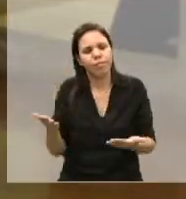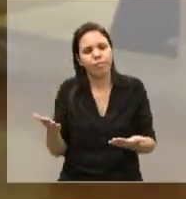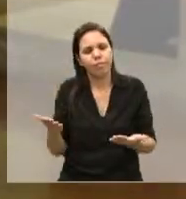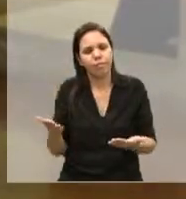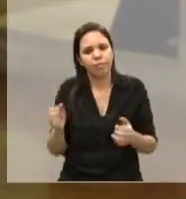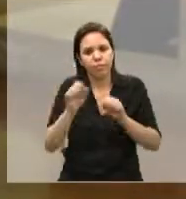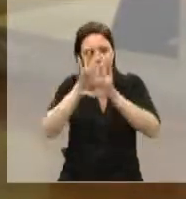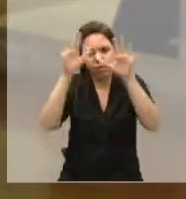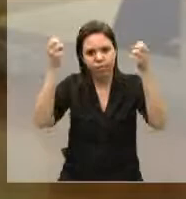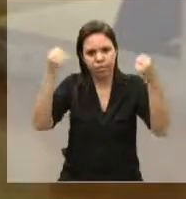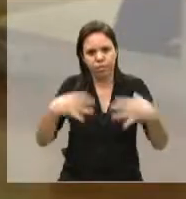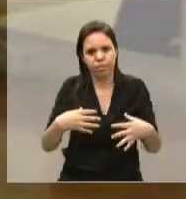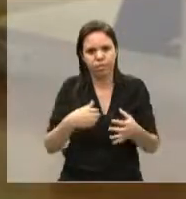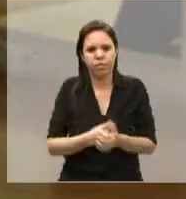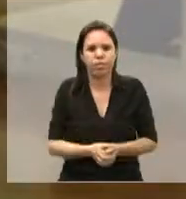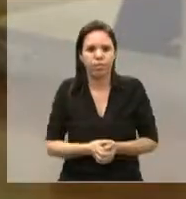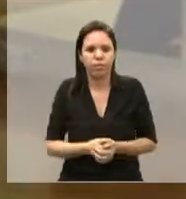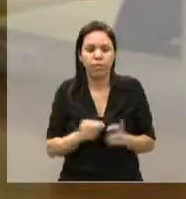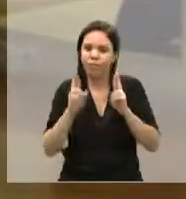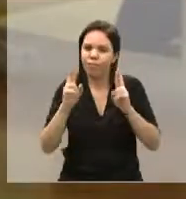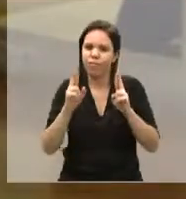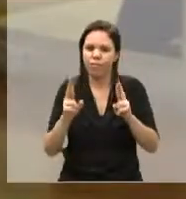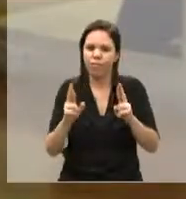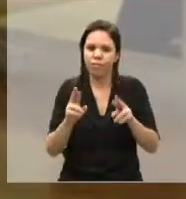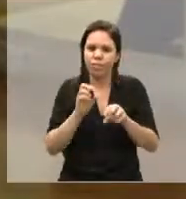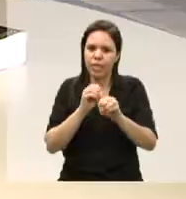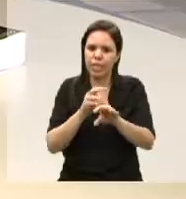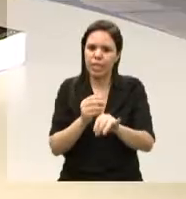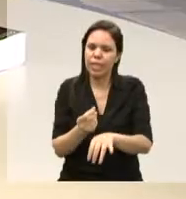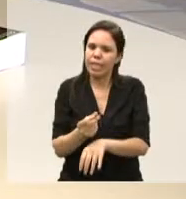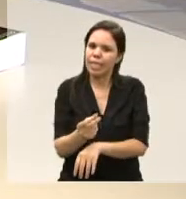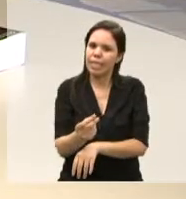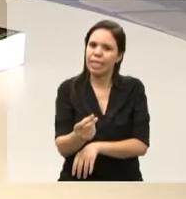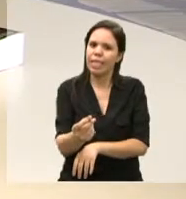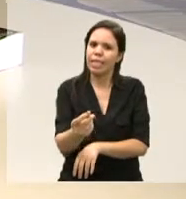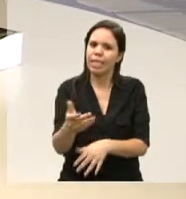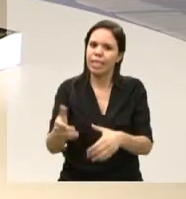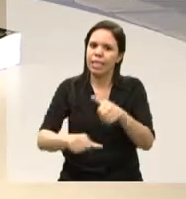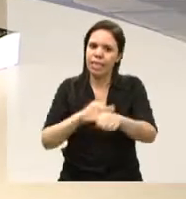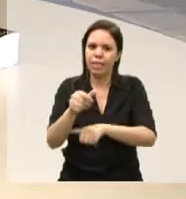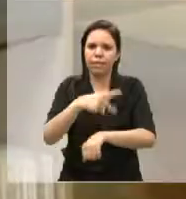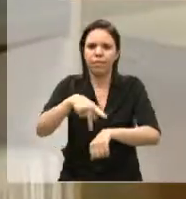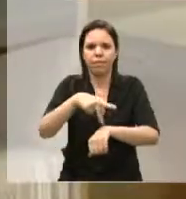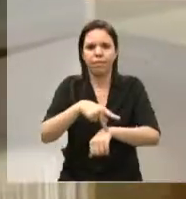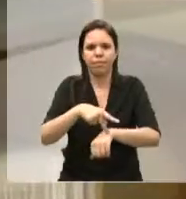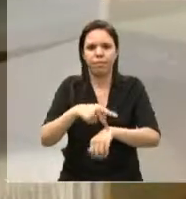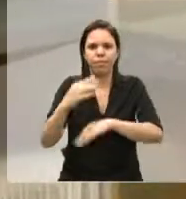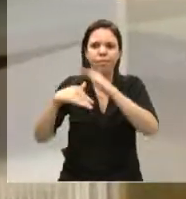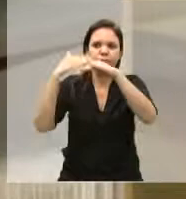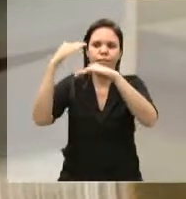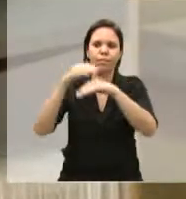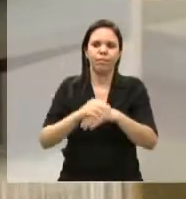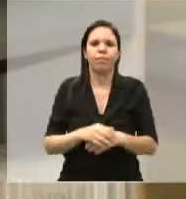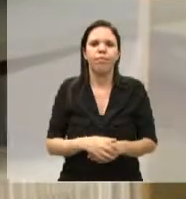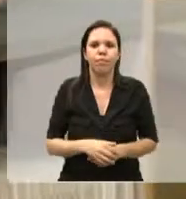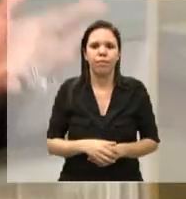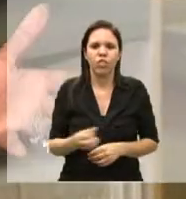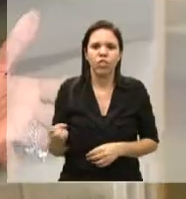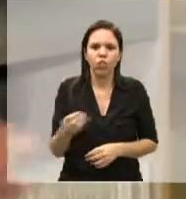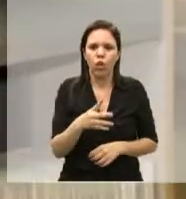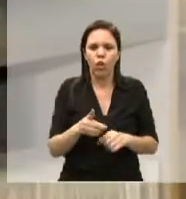pelos esclarecimentos. A gente torce bastante que a educação continue movendo em nosso país para a gente ir desenvolvendo, né,